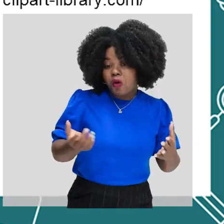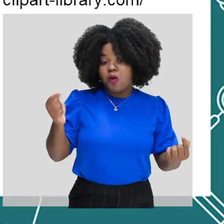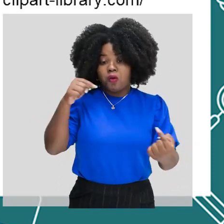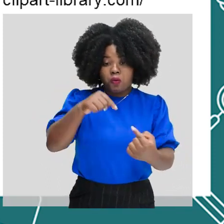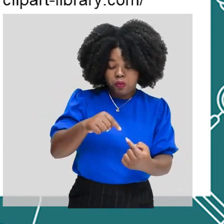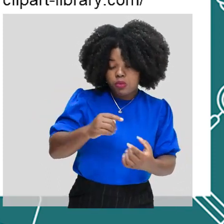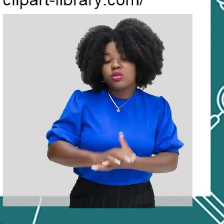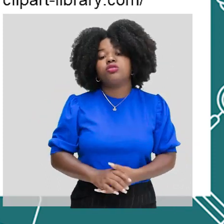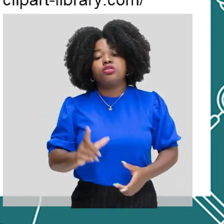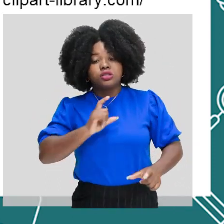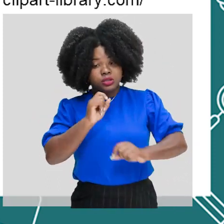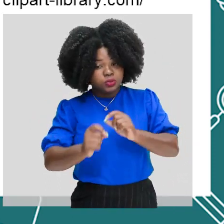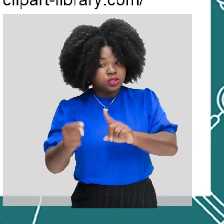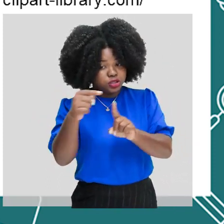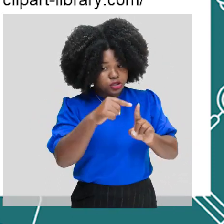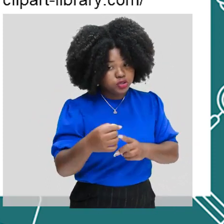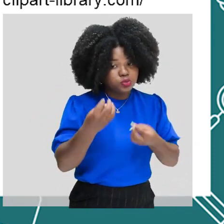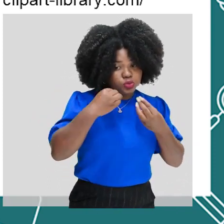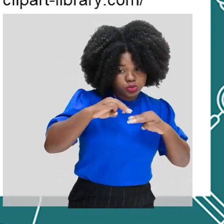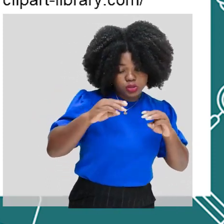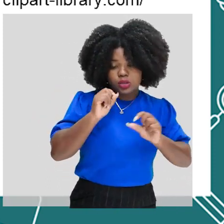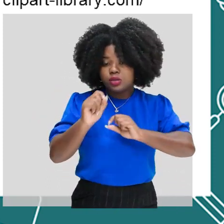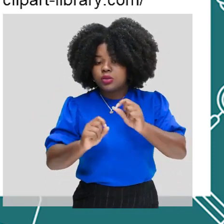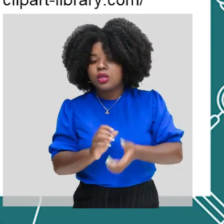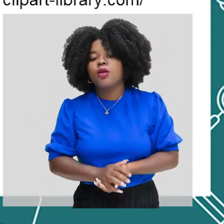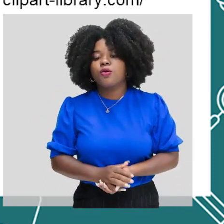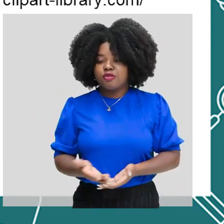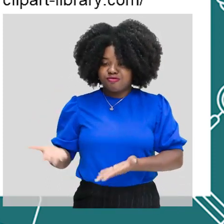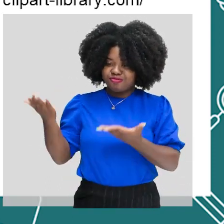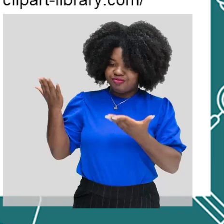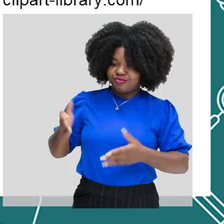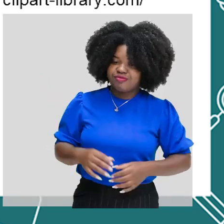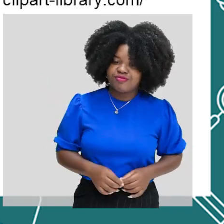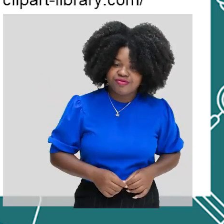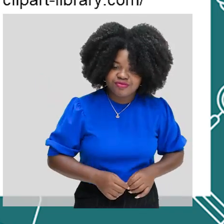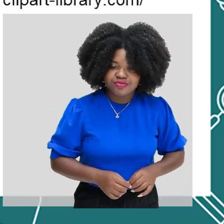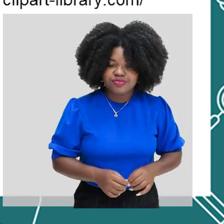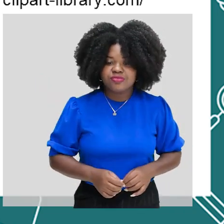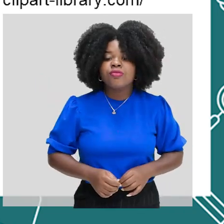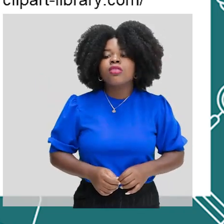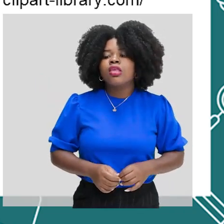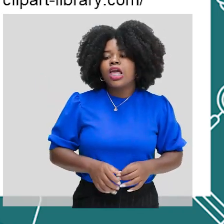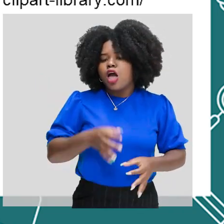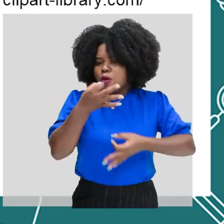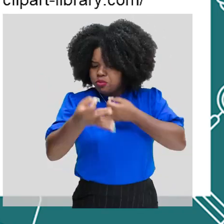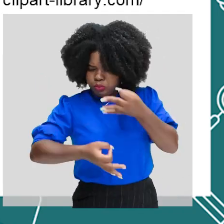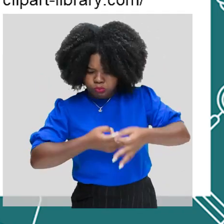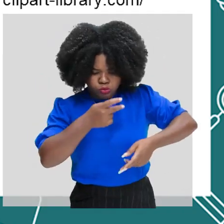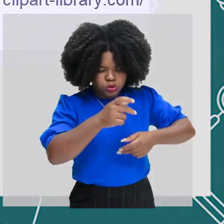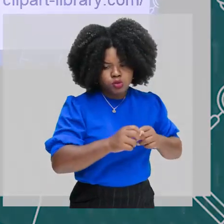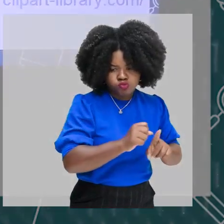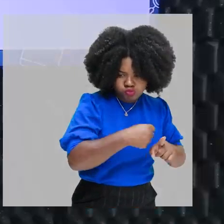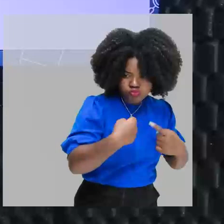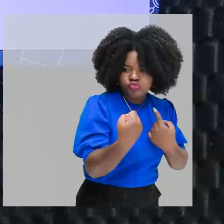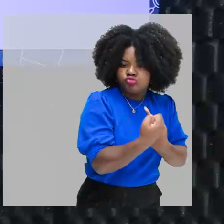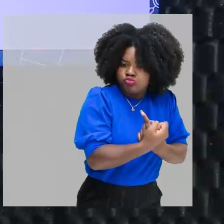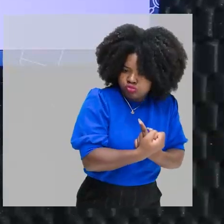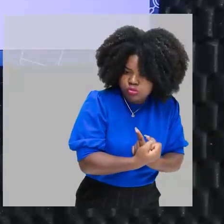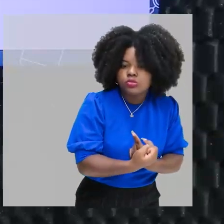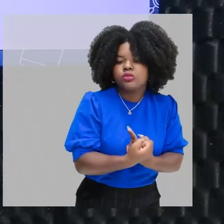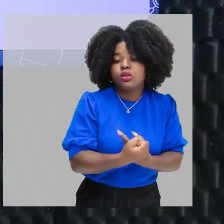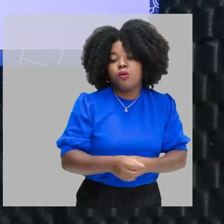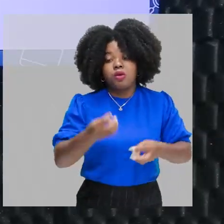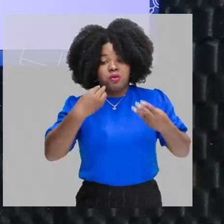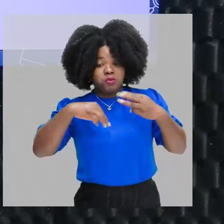abordado nesse estilo musical são social criticism, que é a crítica social. Então, é uma música que, durante